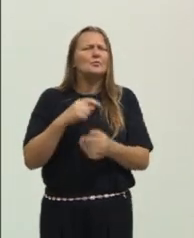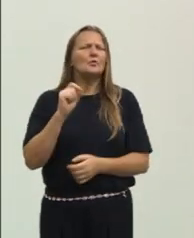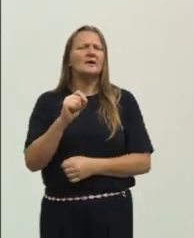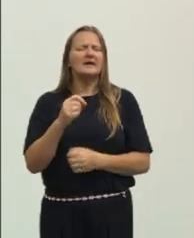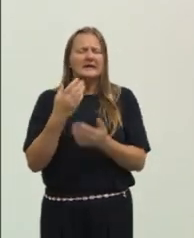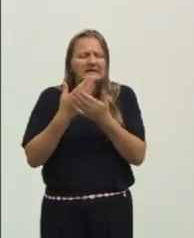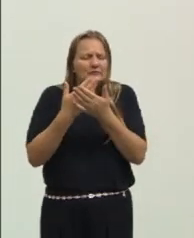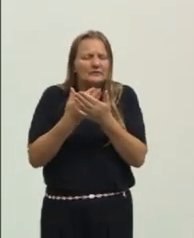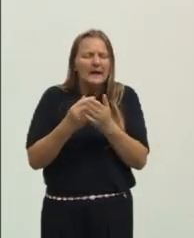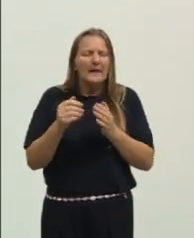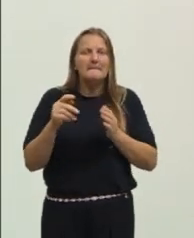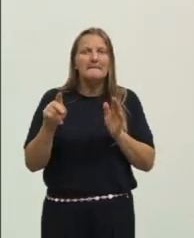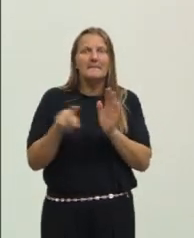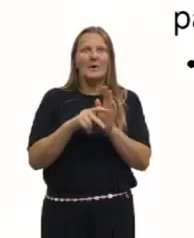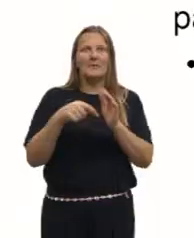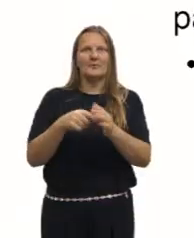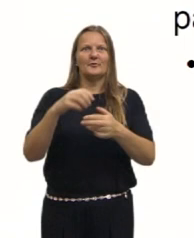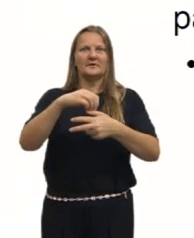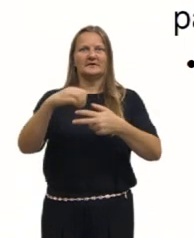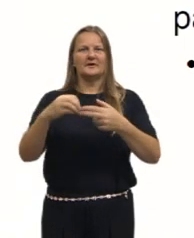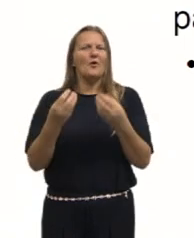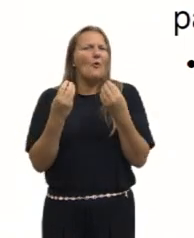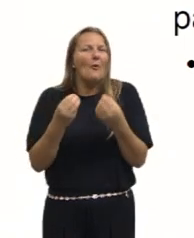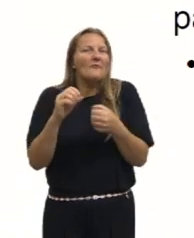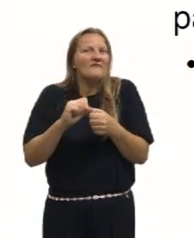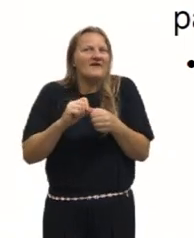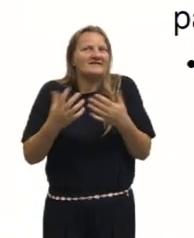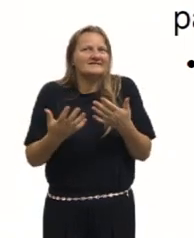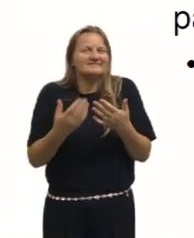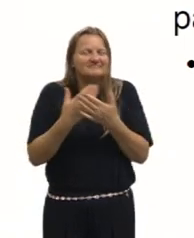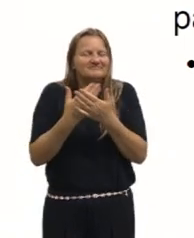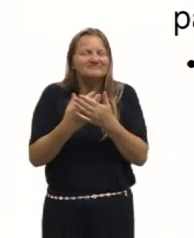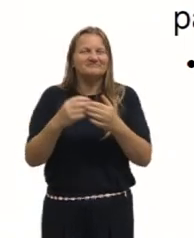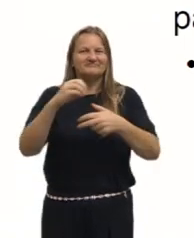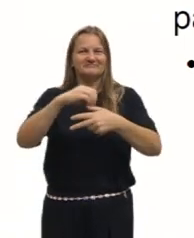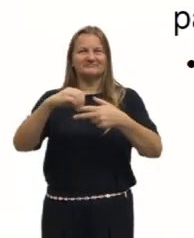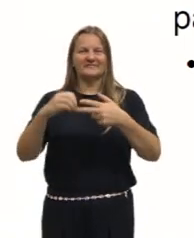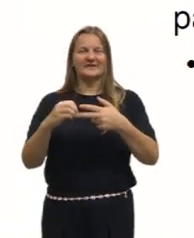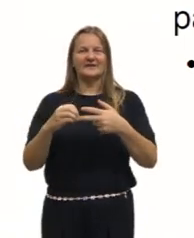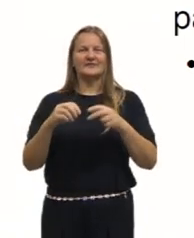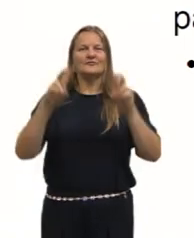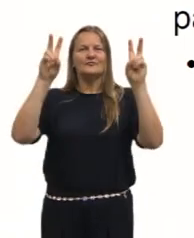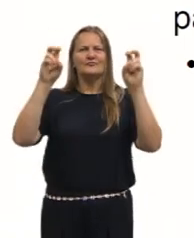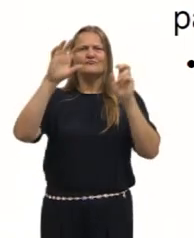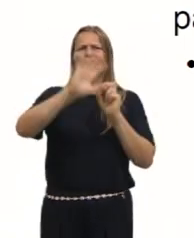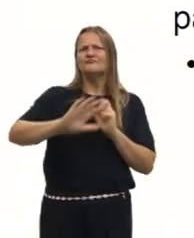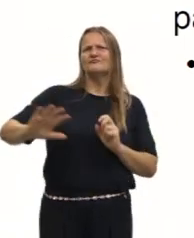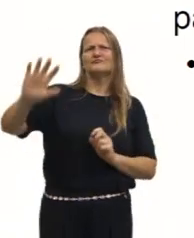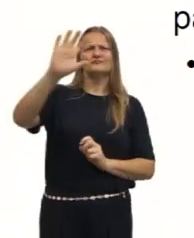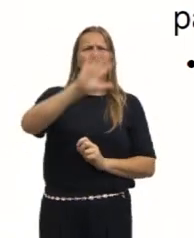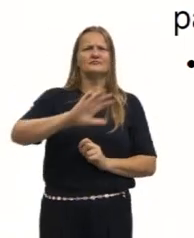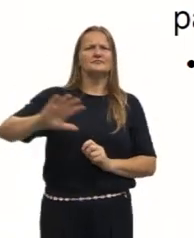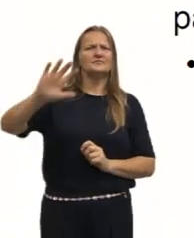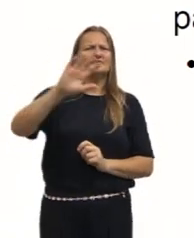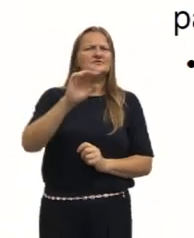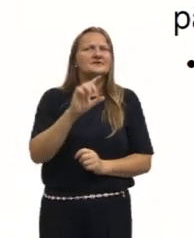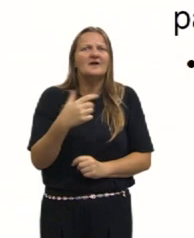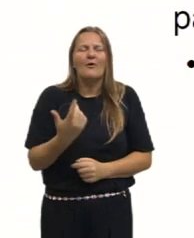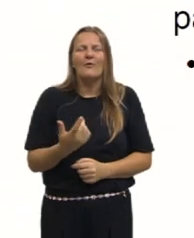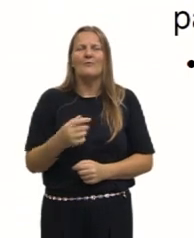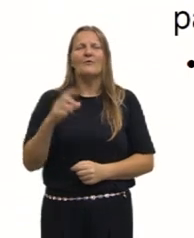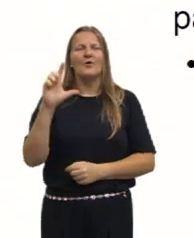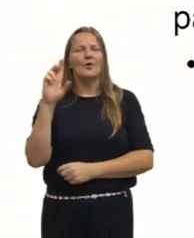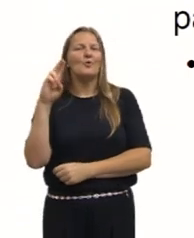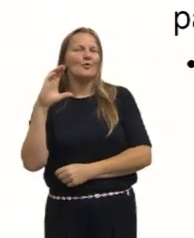estudar para Enem Como se faz para estudar para o Enem tendo em vista que o Enem abrange todos esses objetos de conhecimento que o Lucas